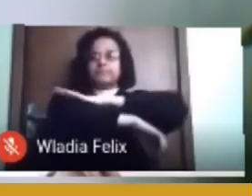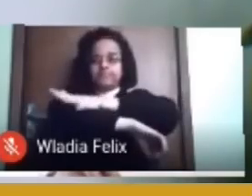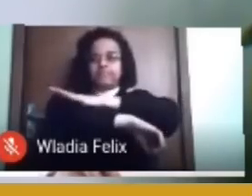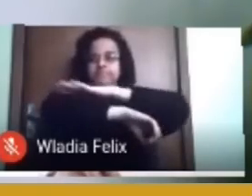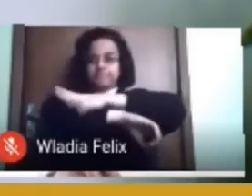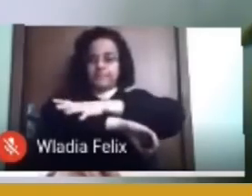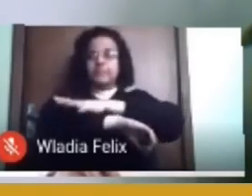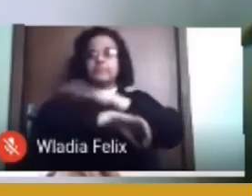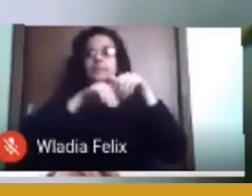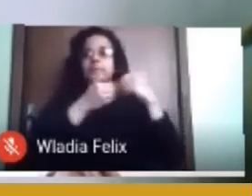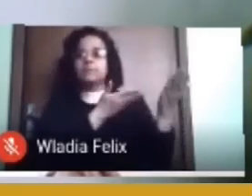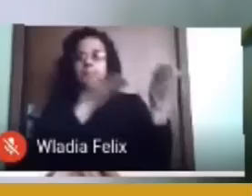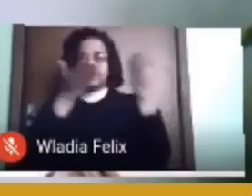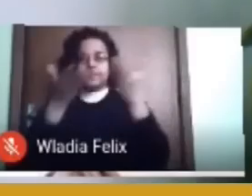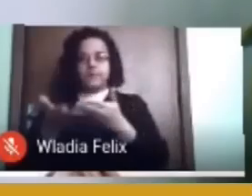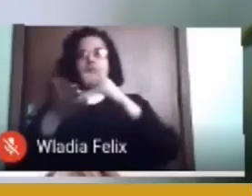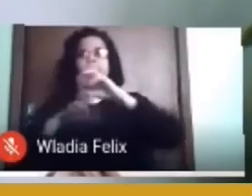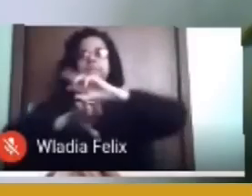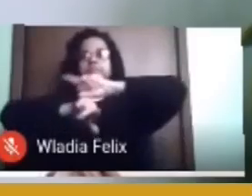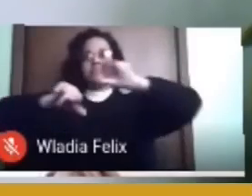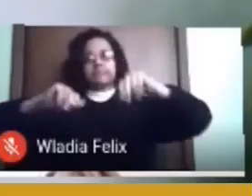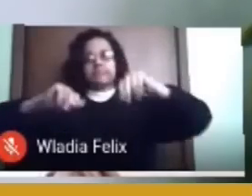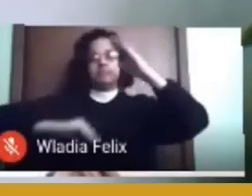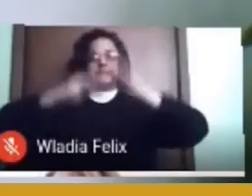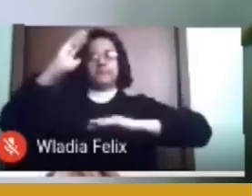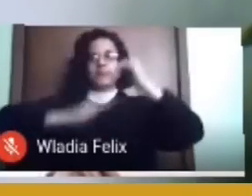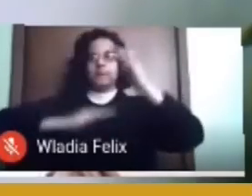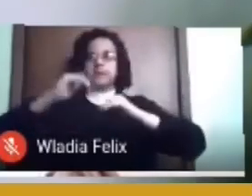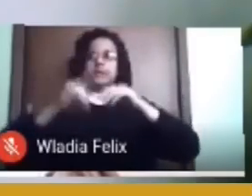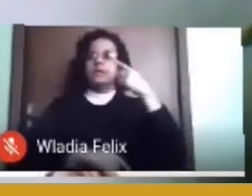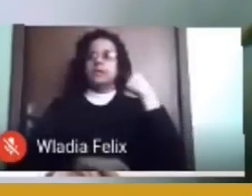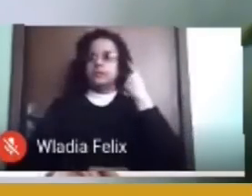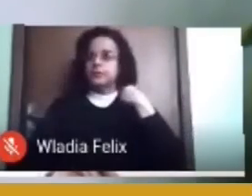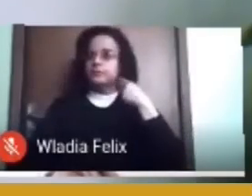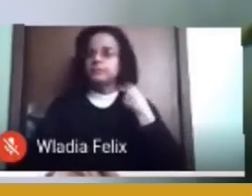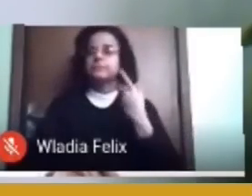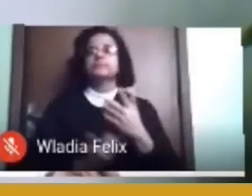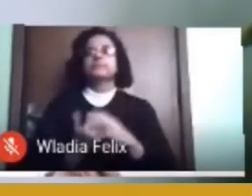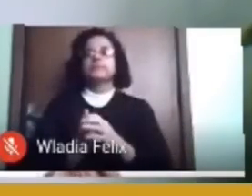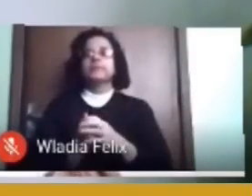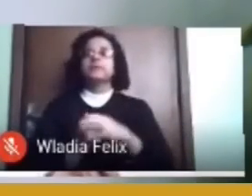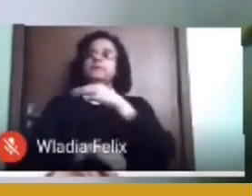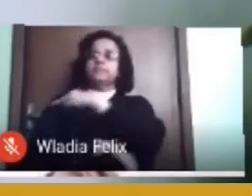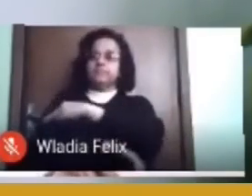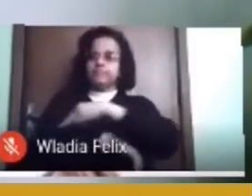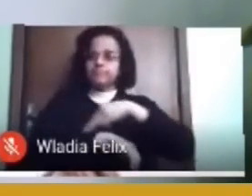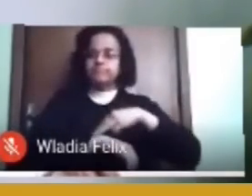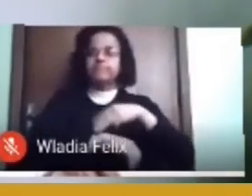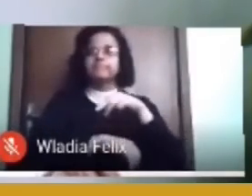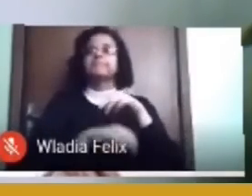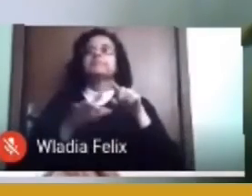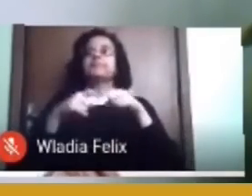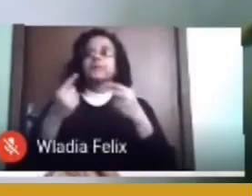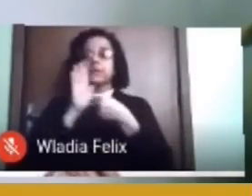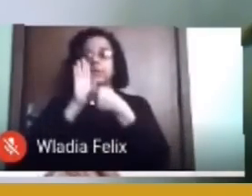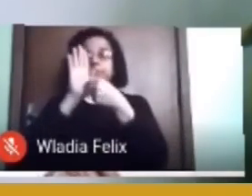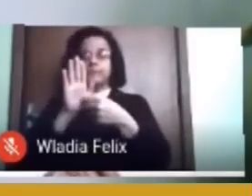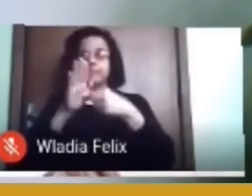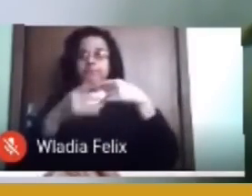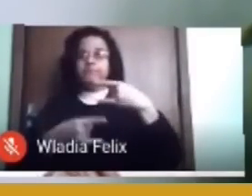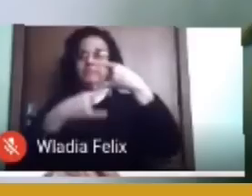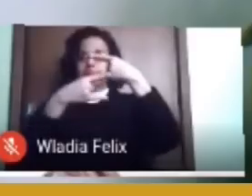advogados, profissionais do magistério, pessoas para dar suporte, como o professor bem fez aí, em relação à questão legal também, né?